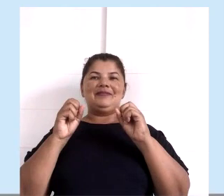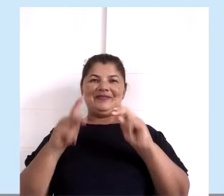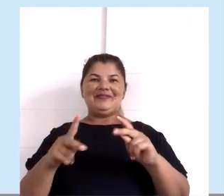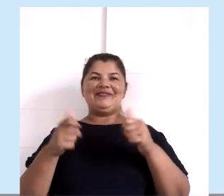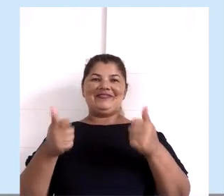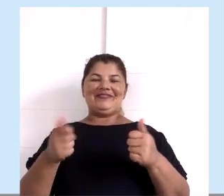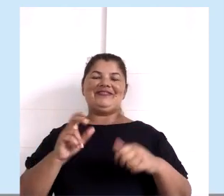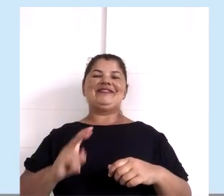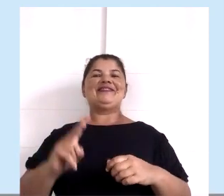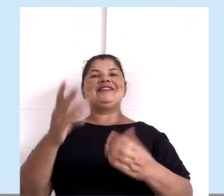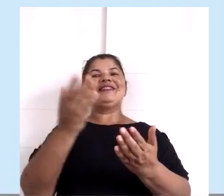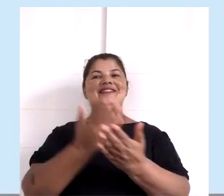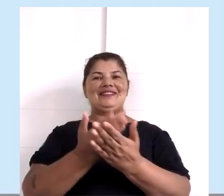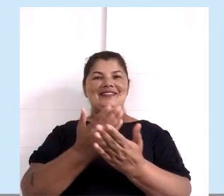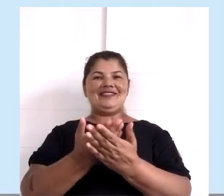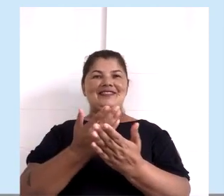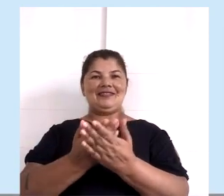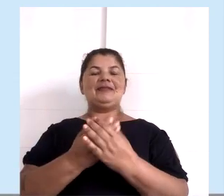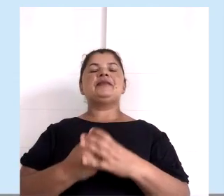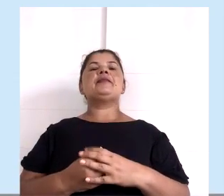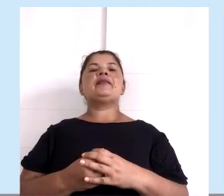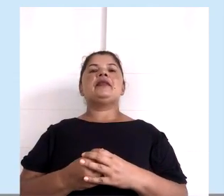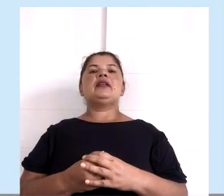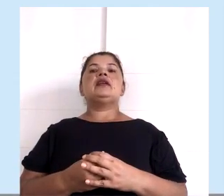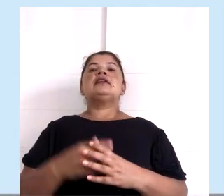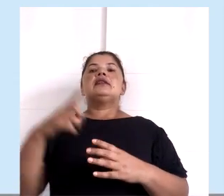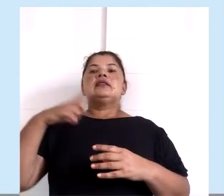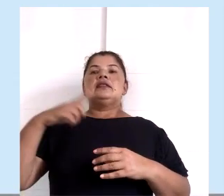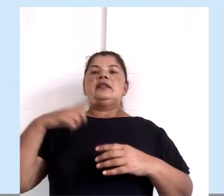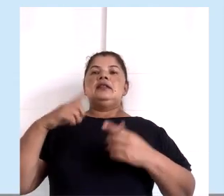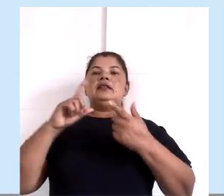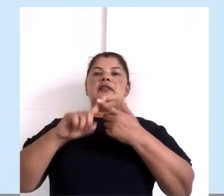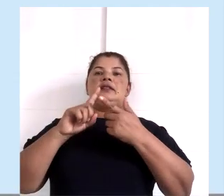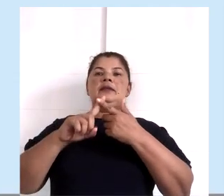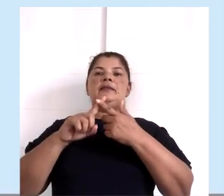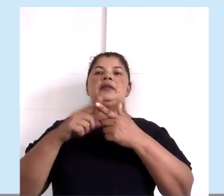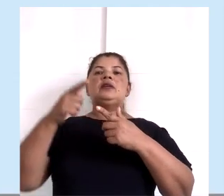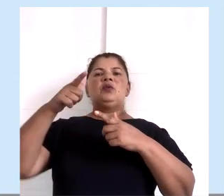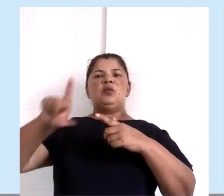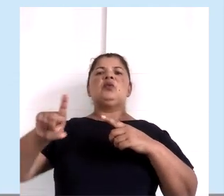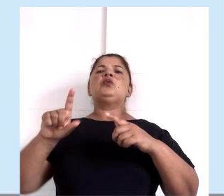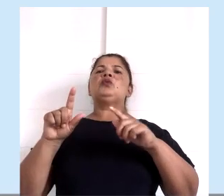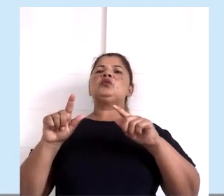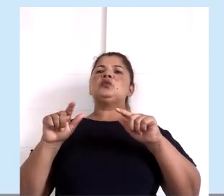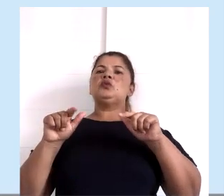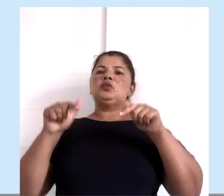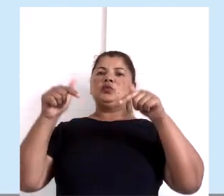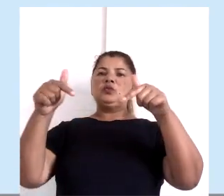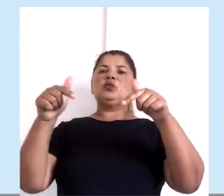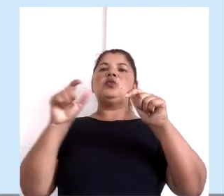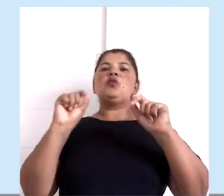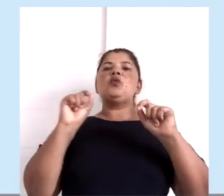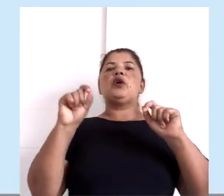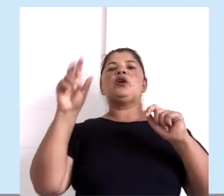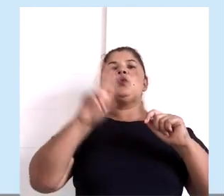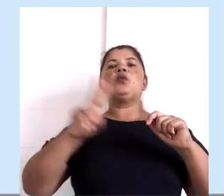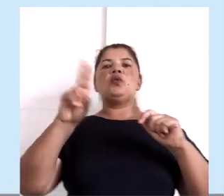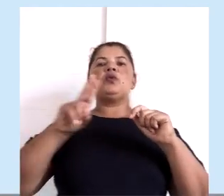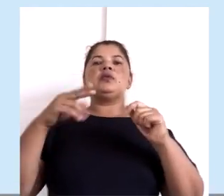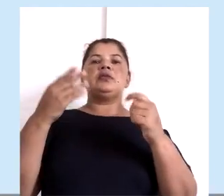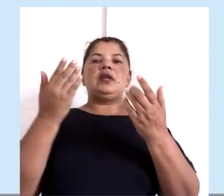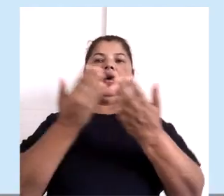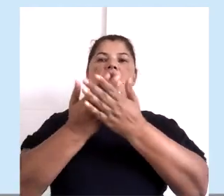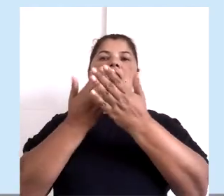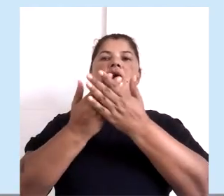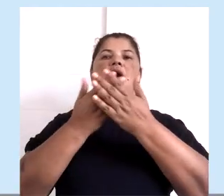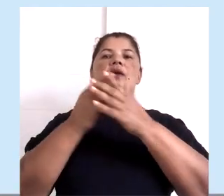Vamos continuar nossa aula. Existe também, tá? Um outro levante, um outro ambiente que a gente vai observar na aula de hoje, que